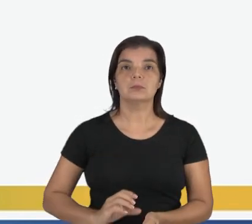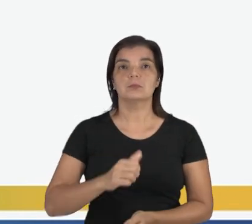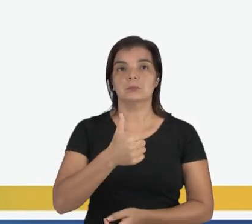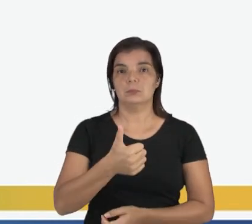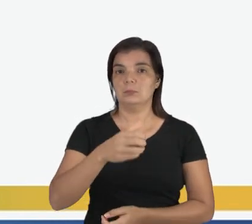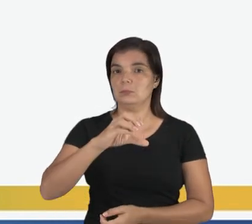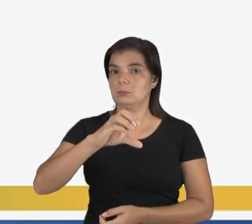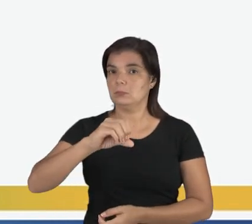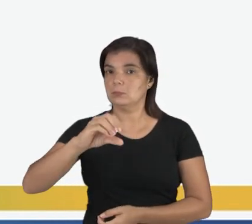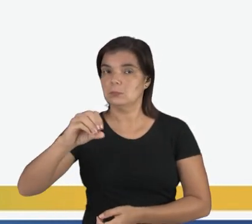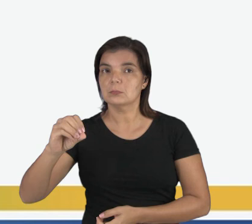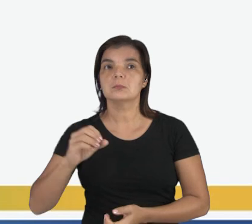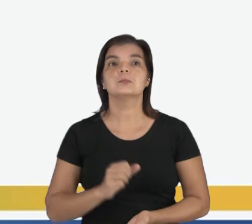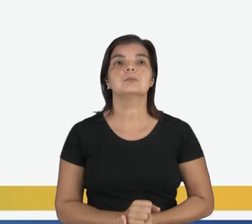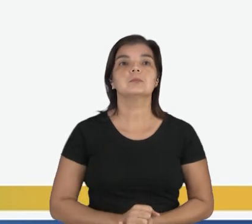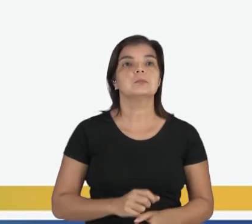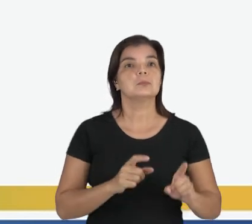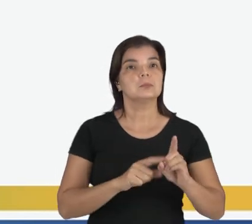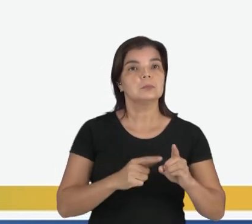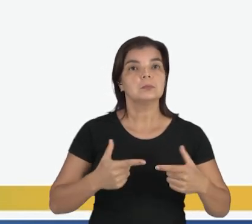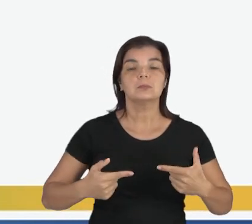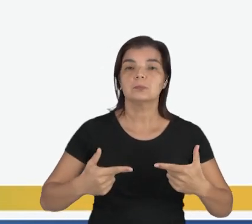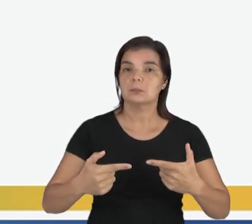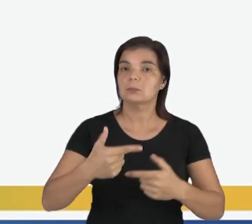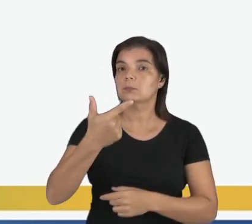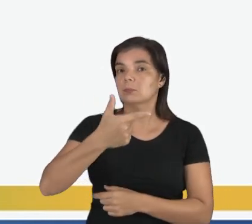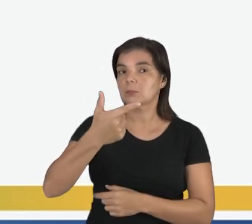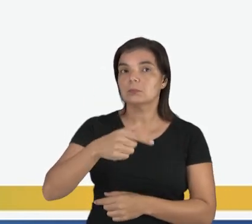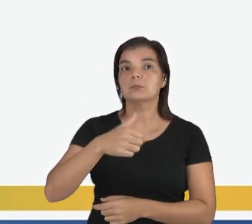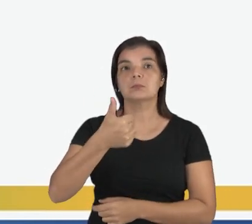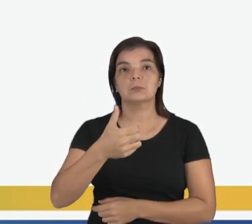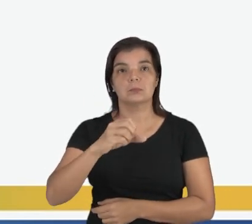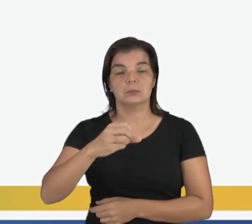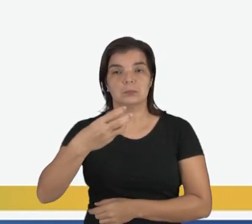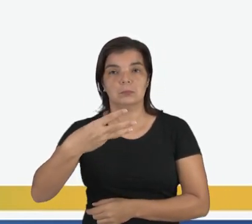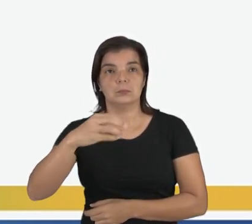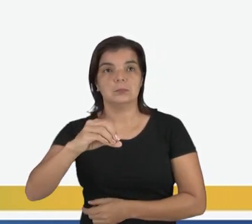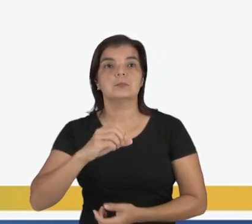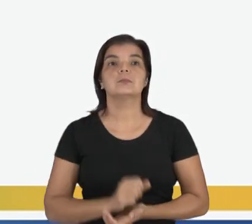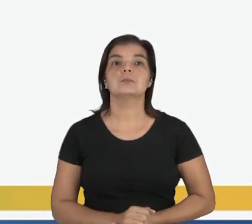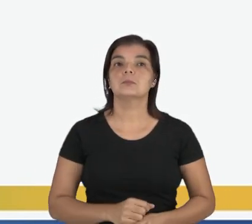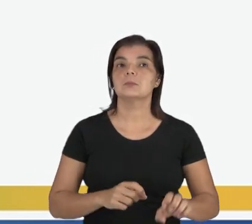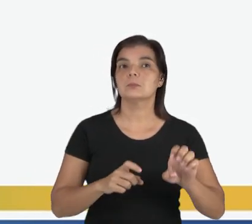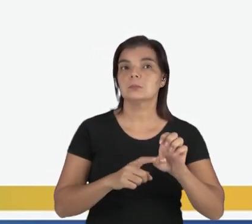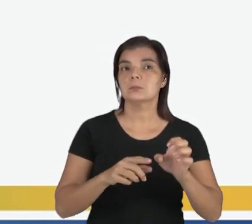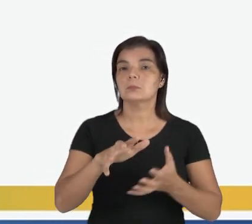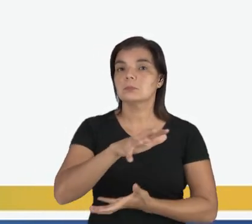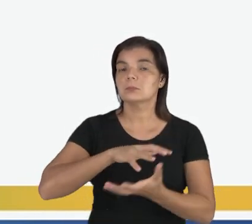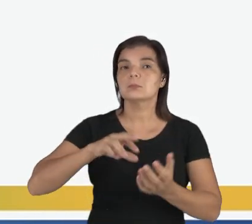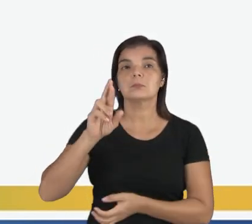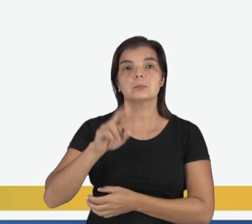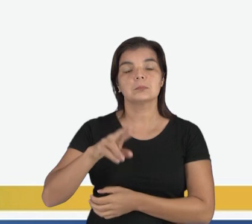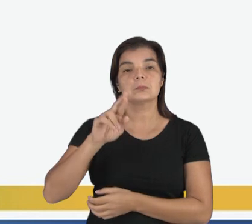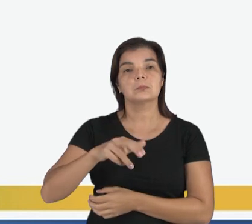em 1900. D. Segunda Guerra Mundial em 1939. E a Revolução